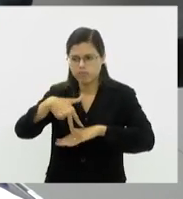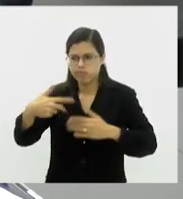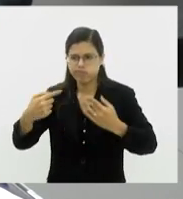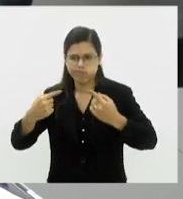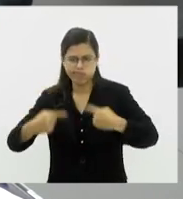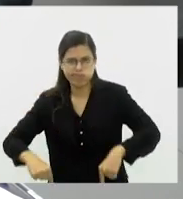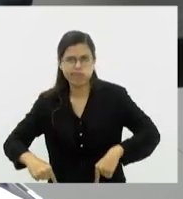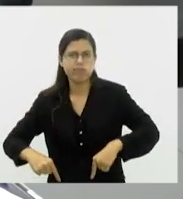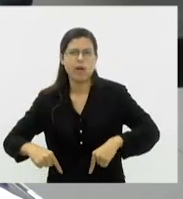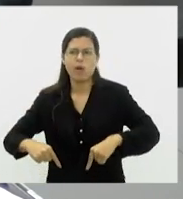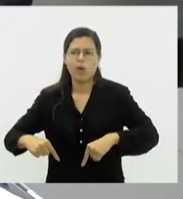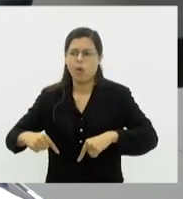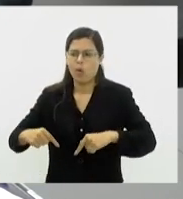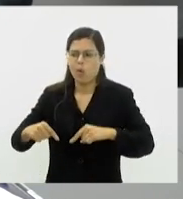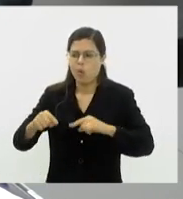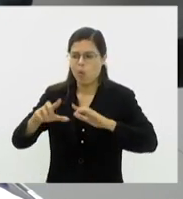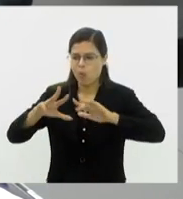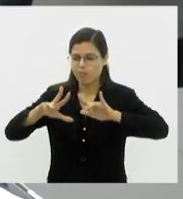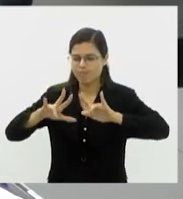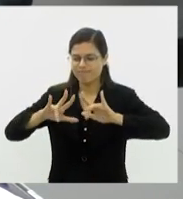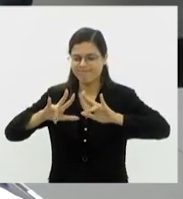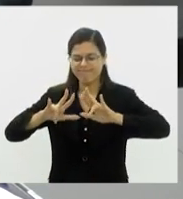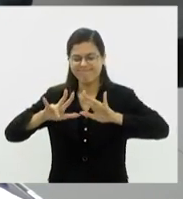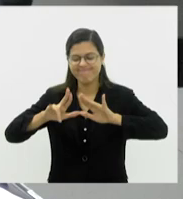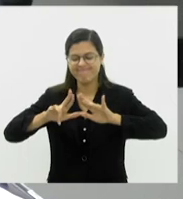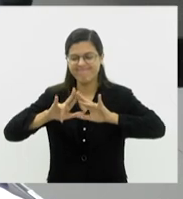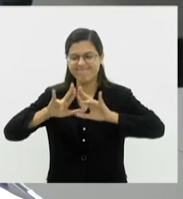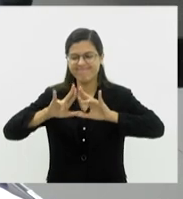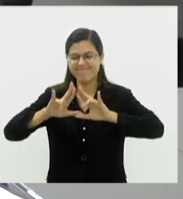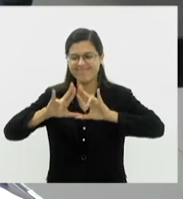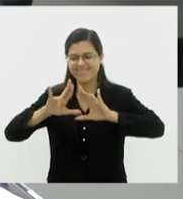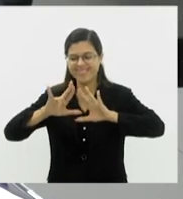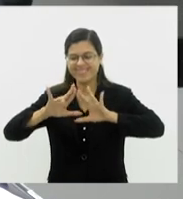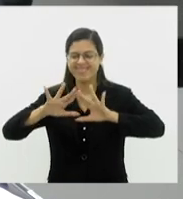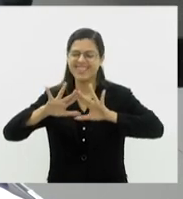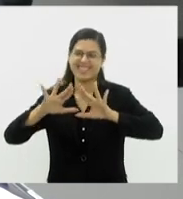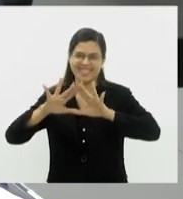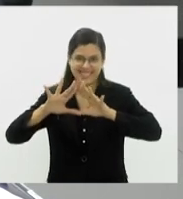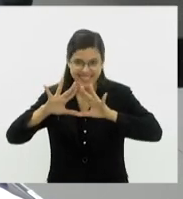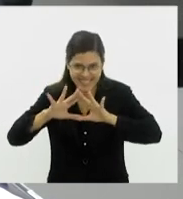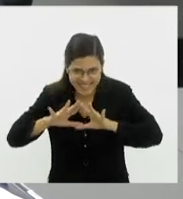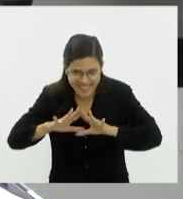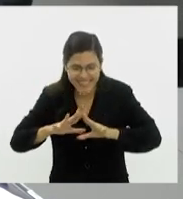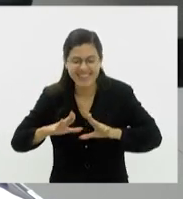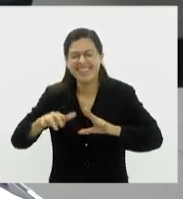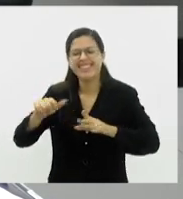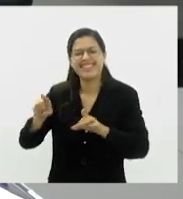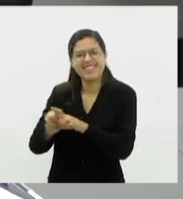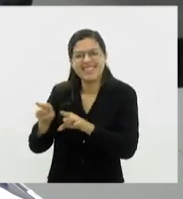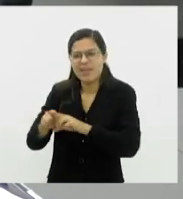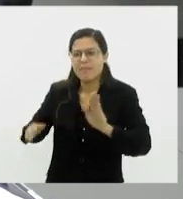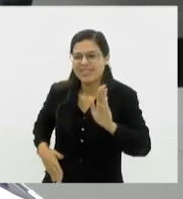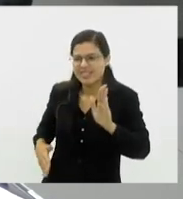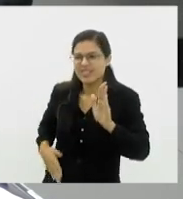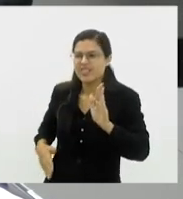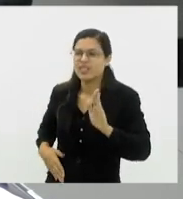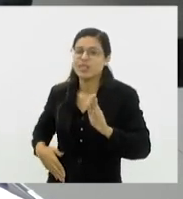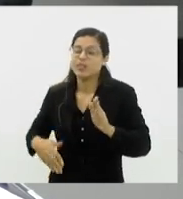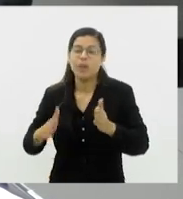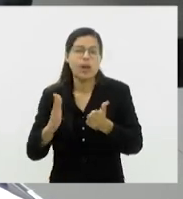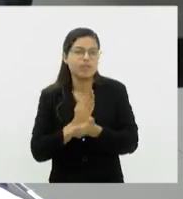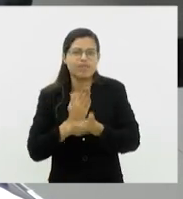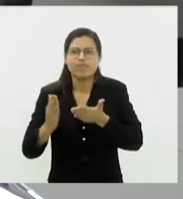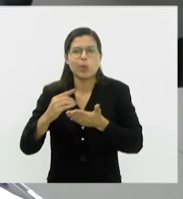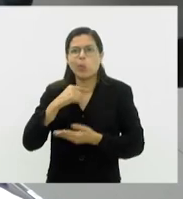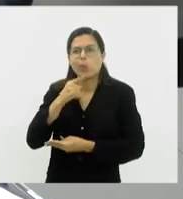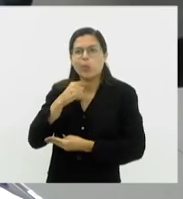milícia tráfico o que seja eu vou no campo para poder porque muita das vezes Márcio eu não consigo entender eh